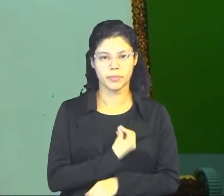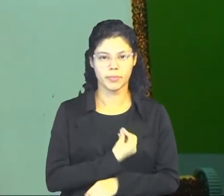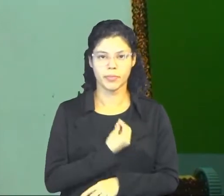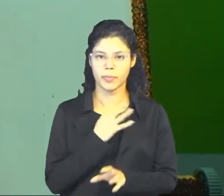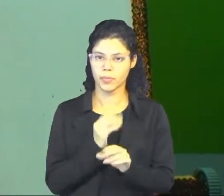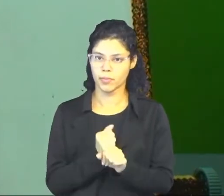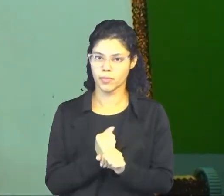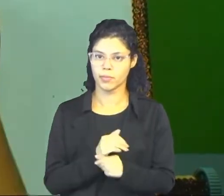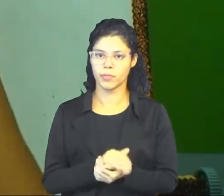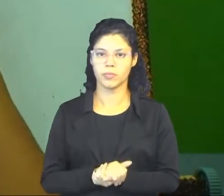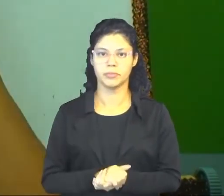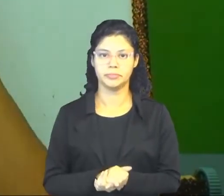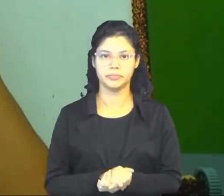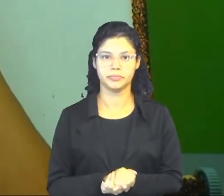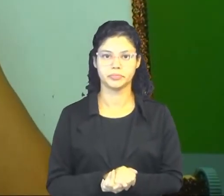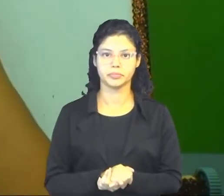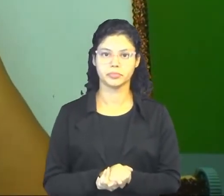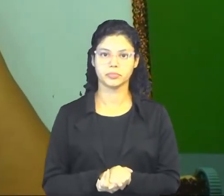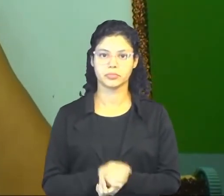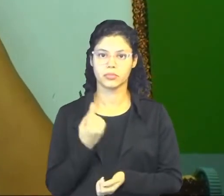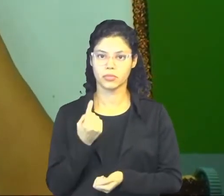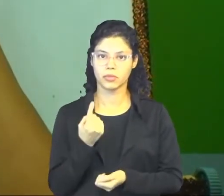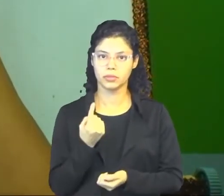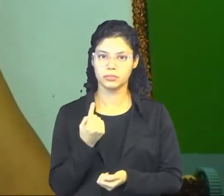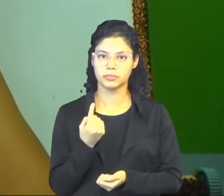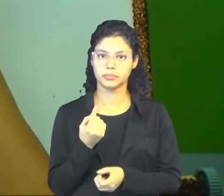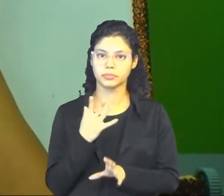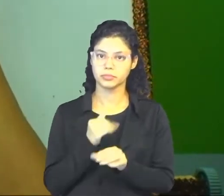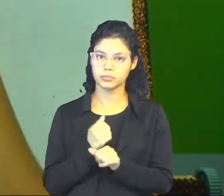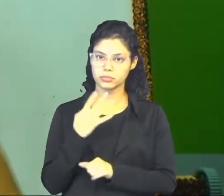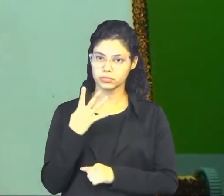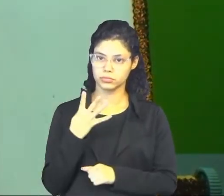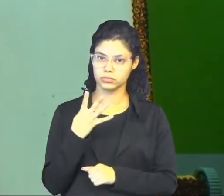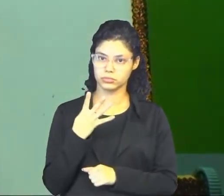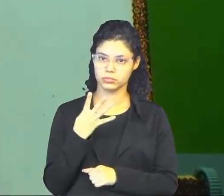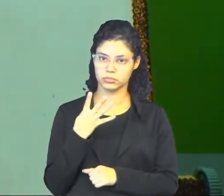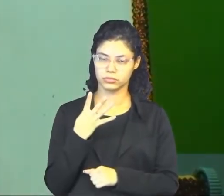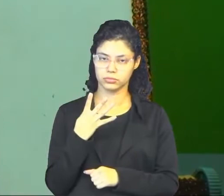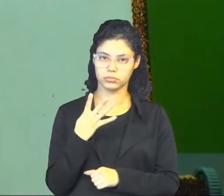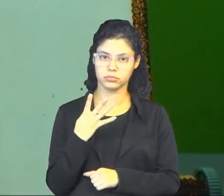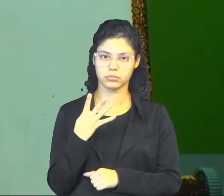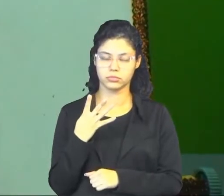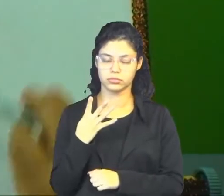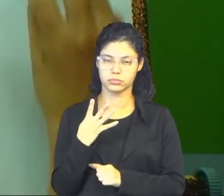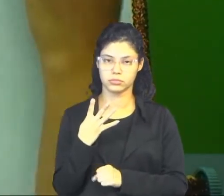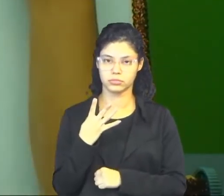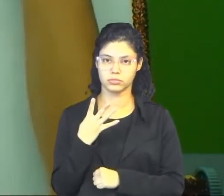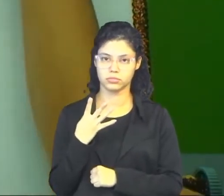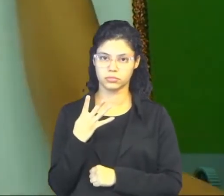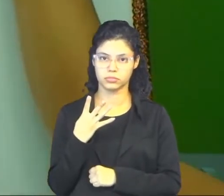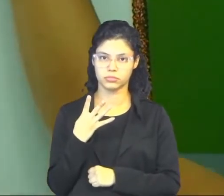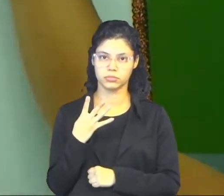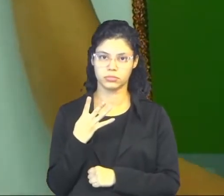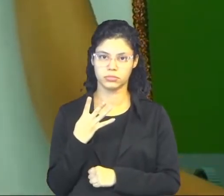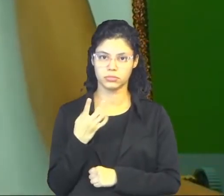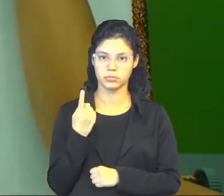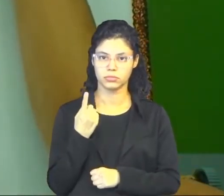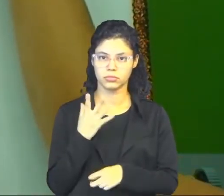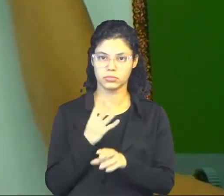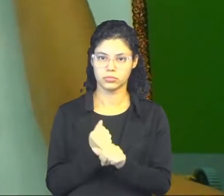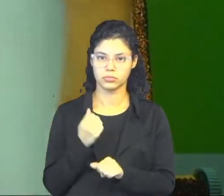adição, tá? Então, eu coloco aqui 1, agora mais 4. Pensar um pouquinho quanto é que dá? Ó.